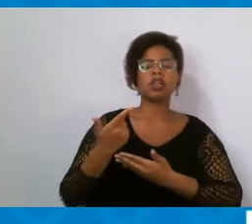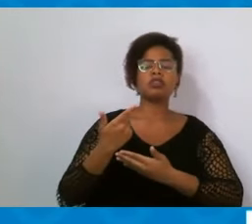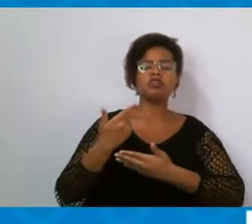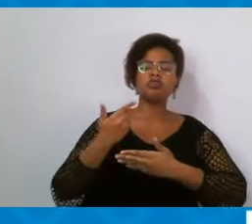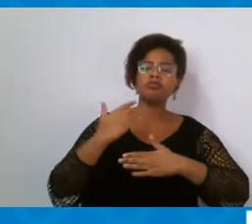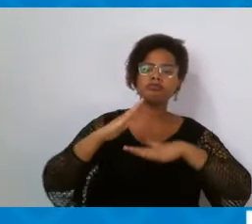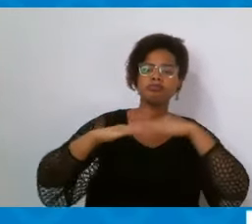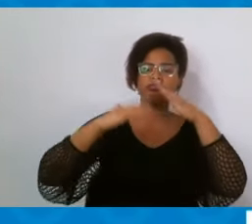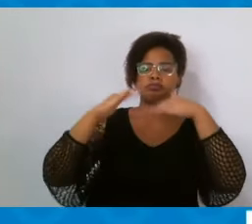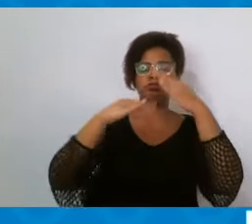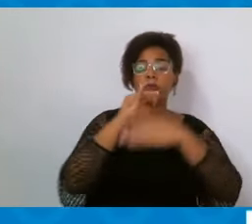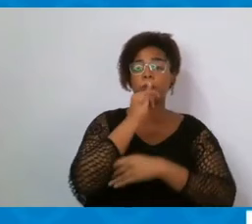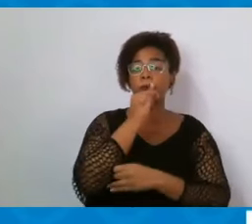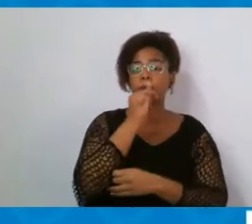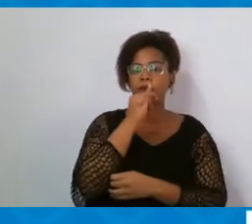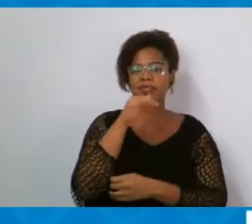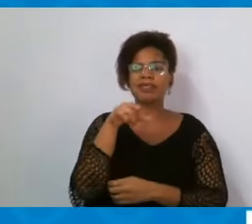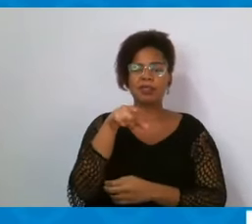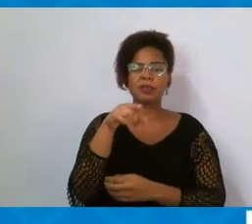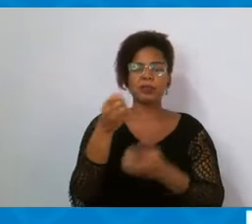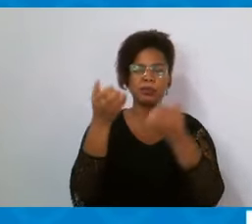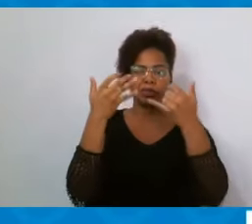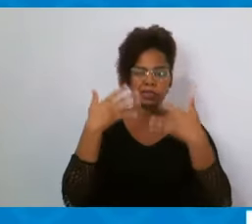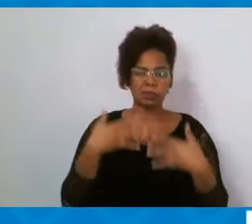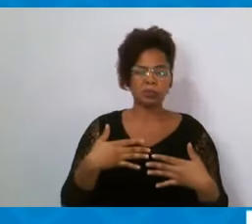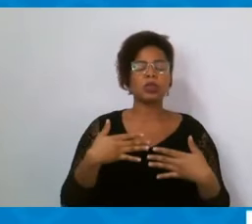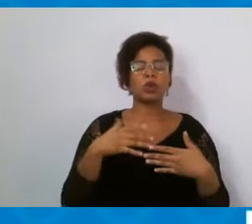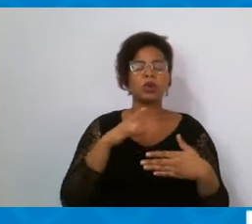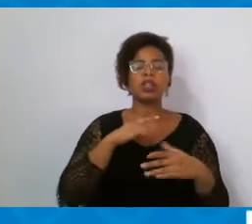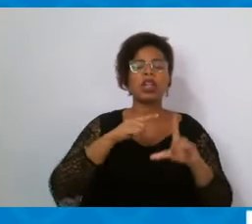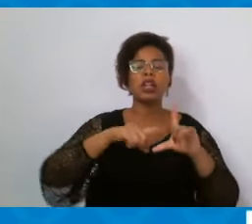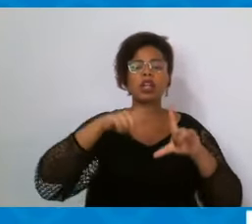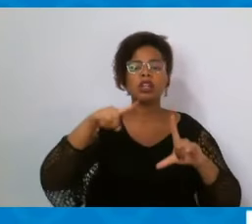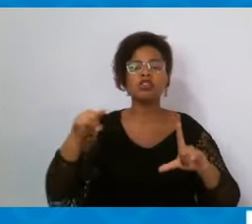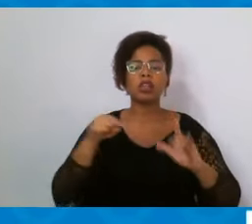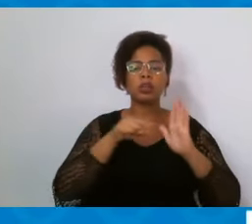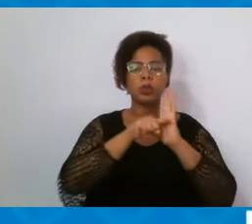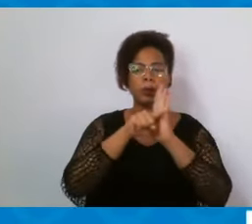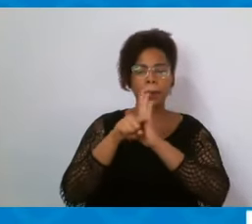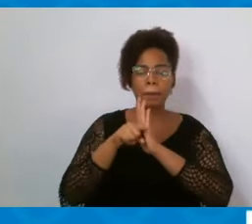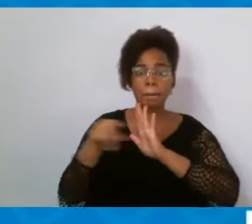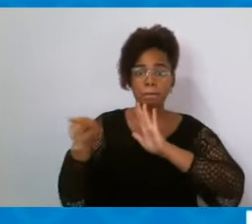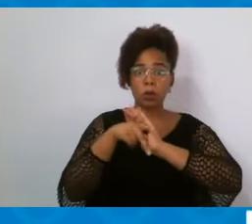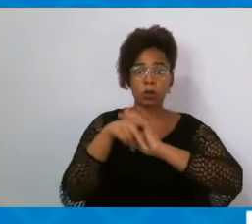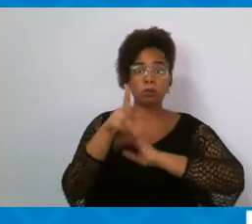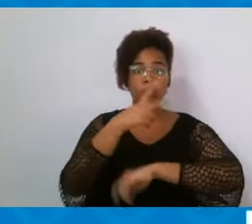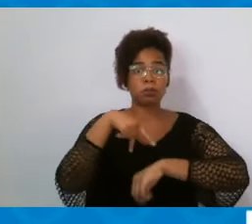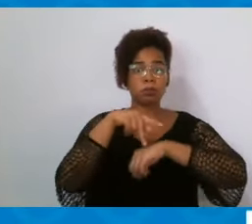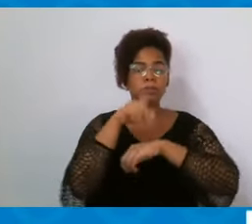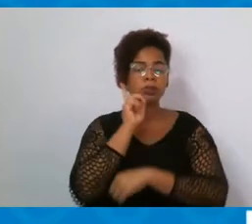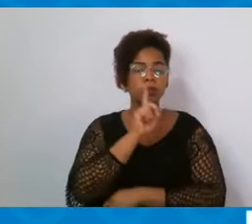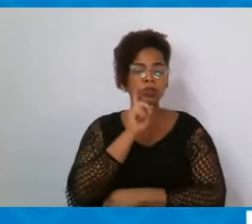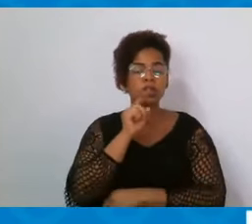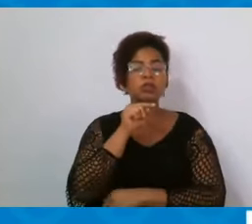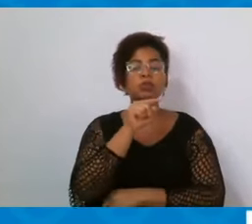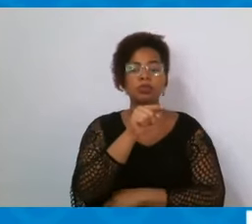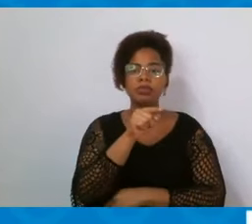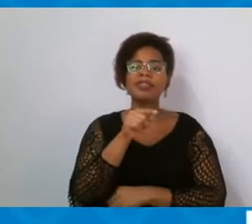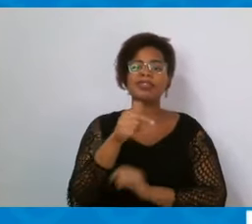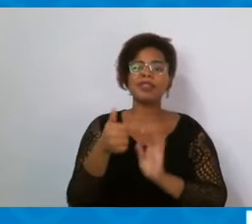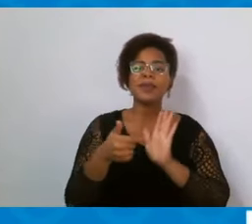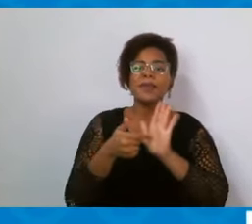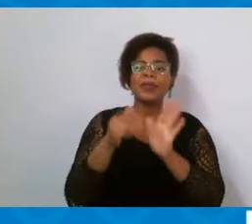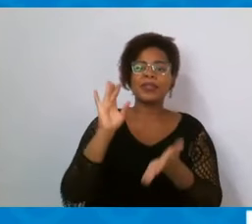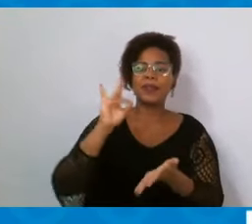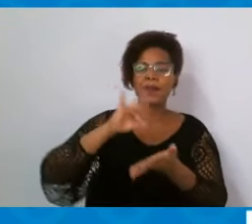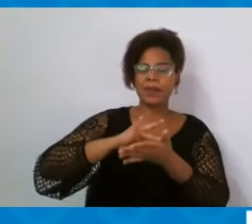dessas experiências nos Estados Unidos, né, acho que traz essa reflexão também do quanto eles são mais